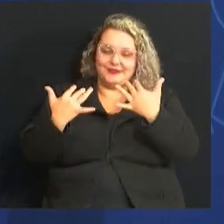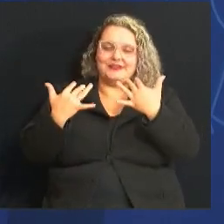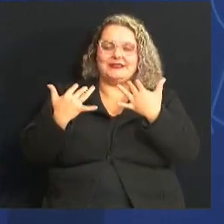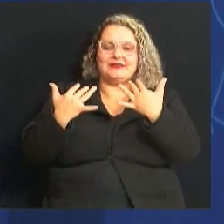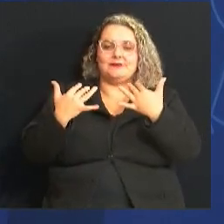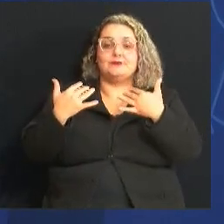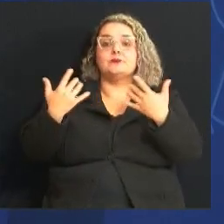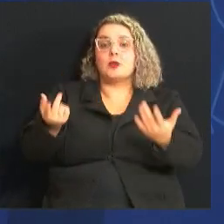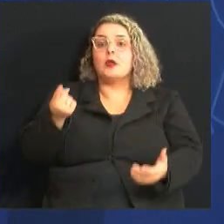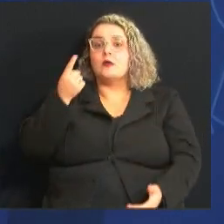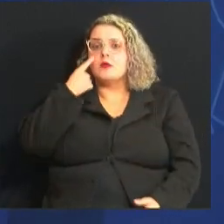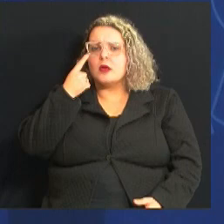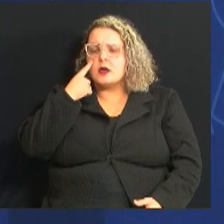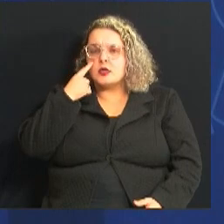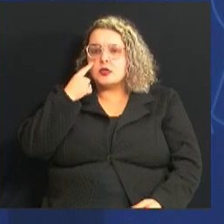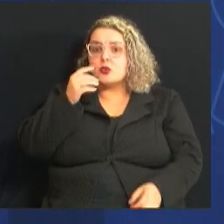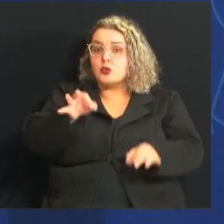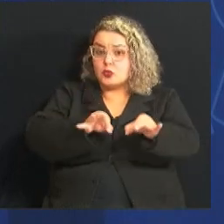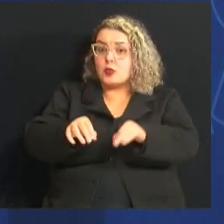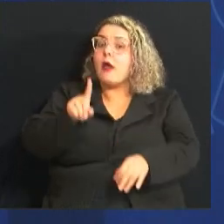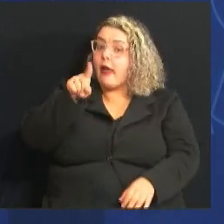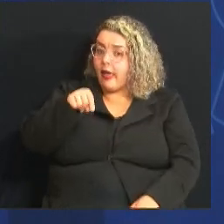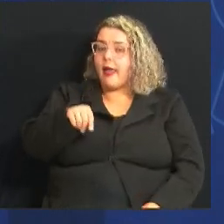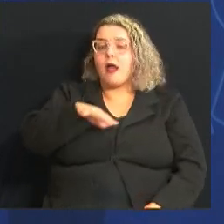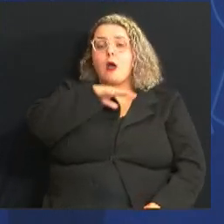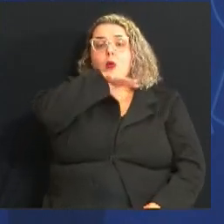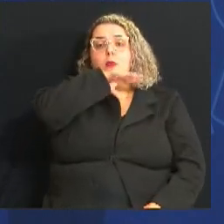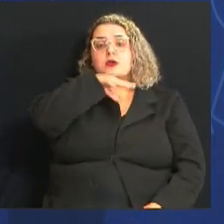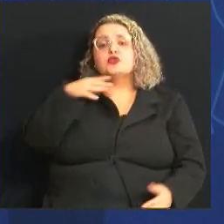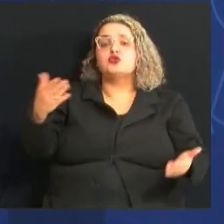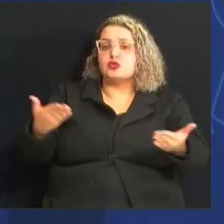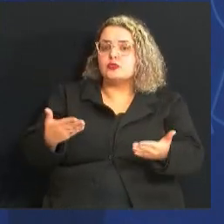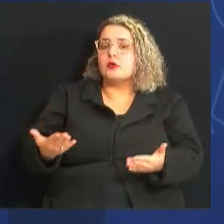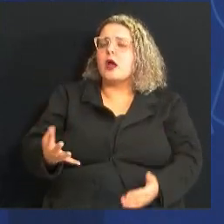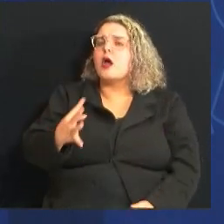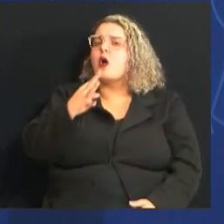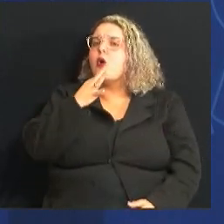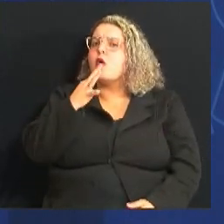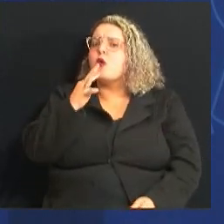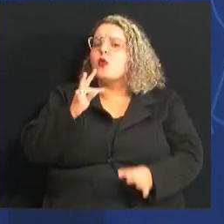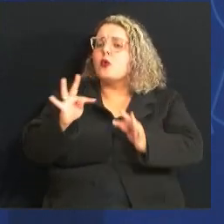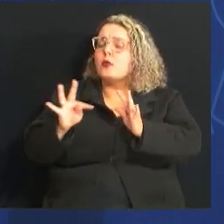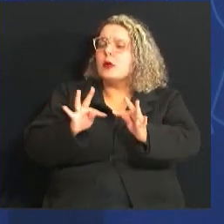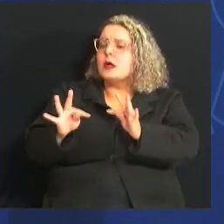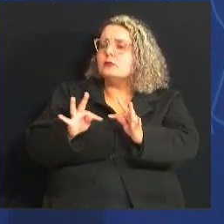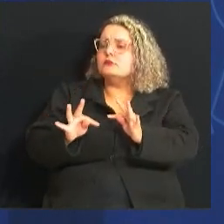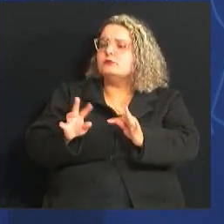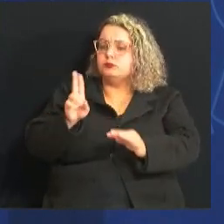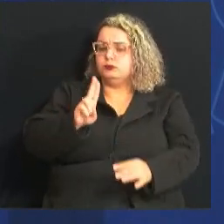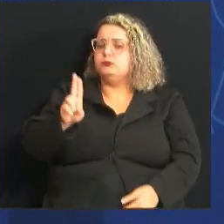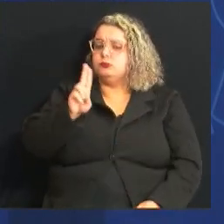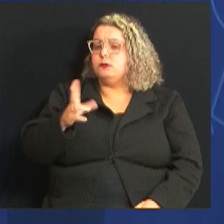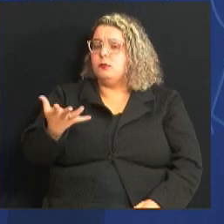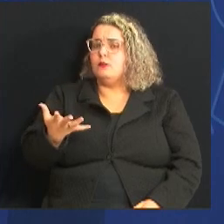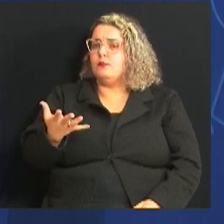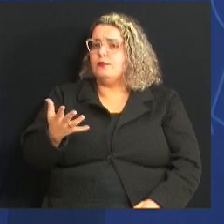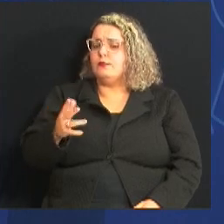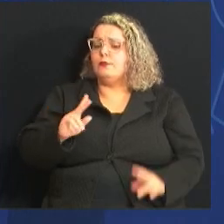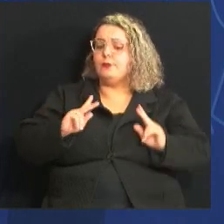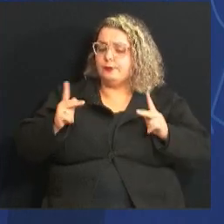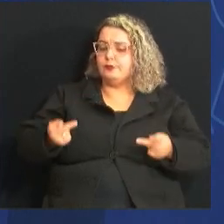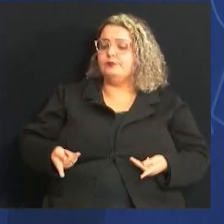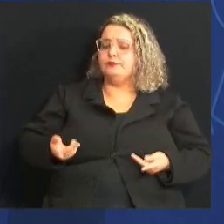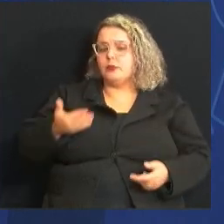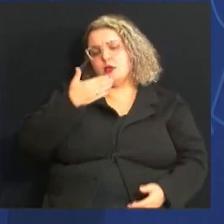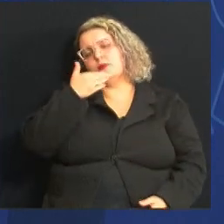audiência. Olha só, no quadro É o Bicho de hoje, você vai conhecer uma técnica utilizada em humanos para